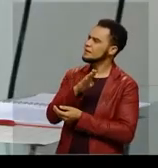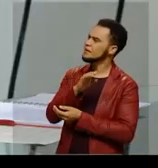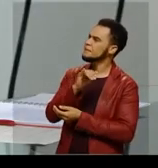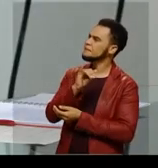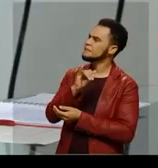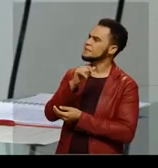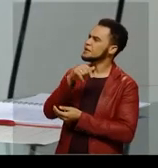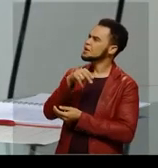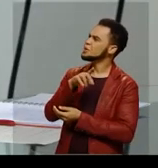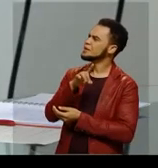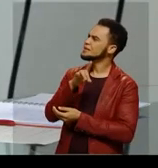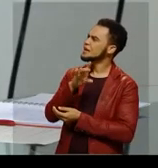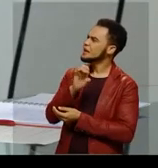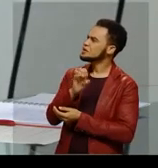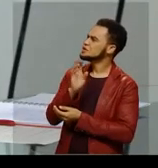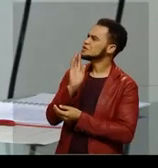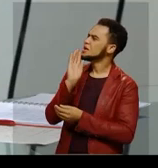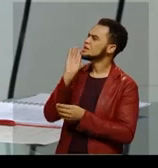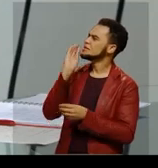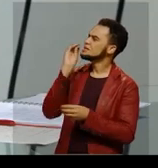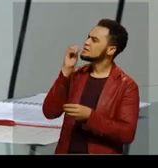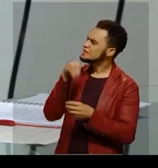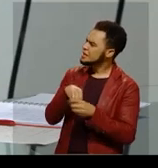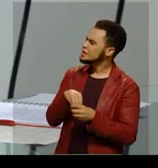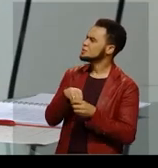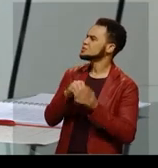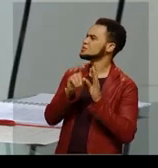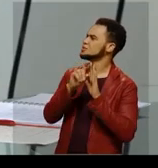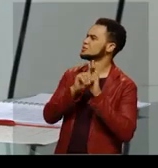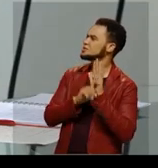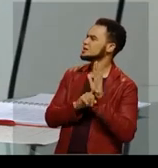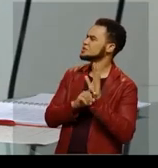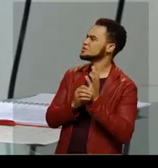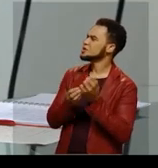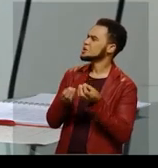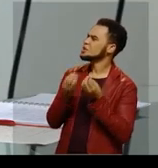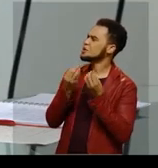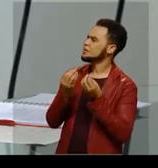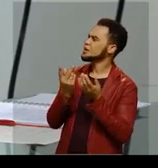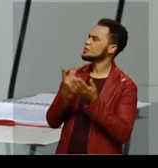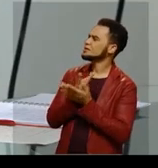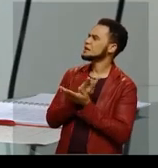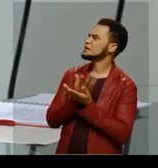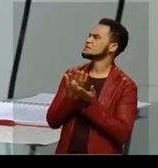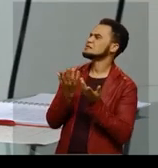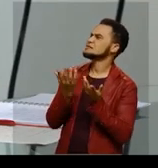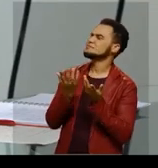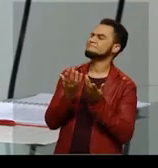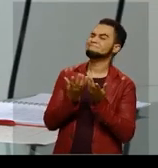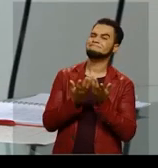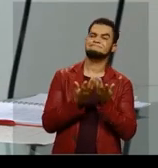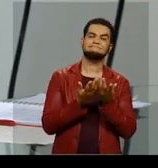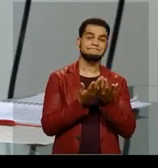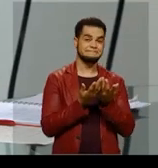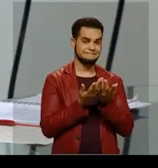pouquinho mais sobre ambiguidade, que é um erro